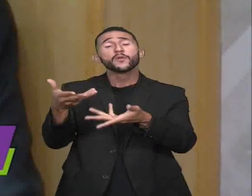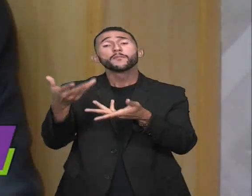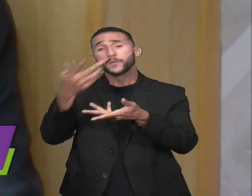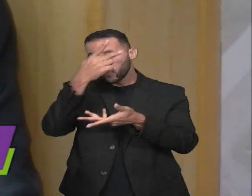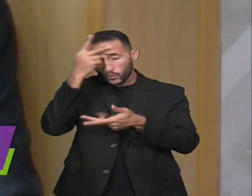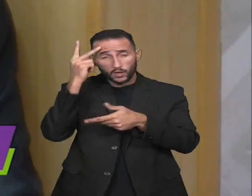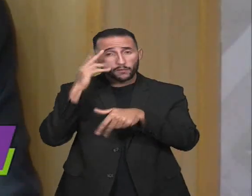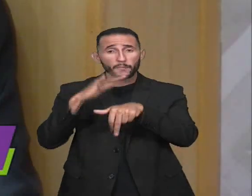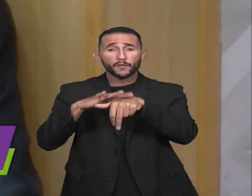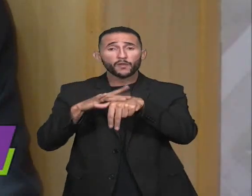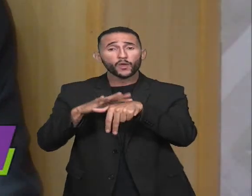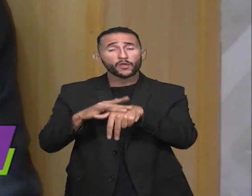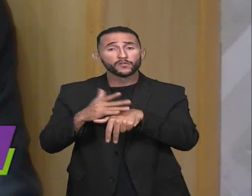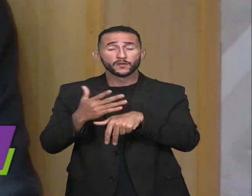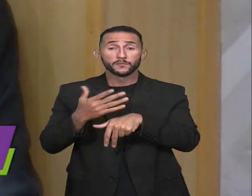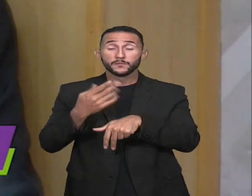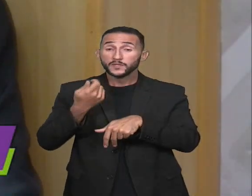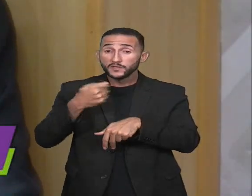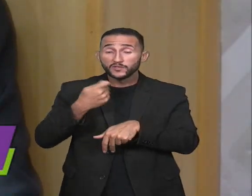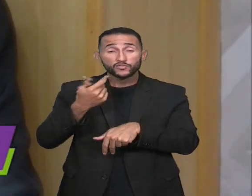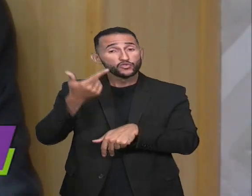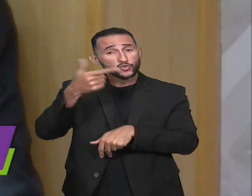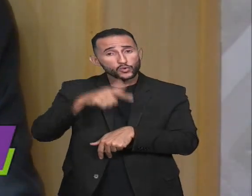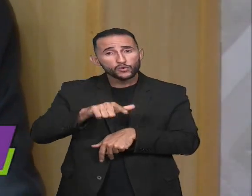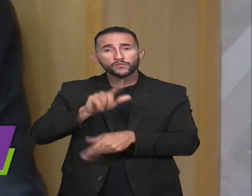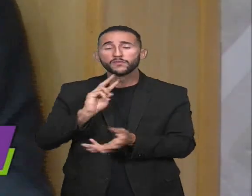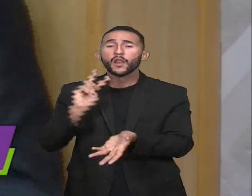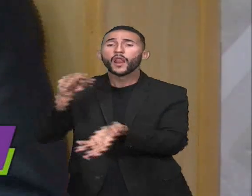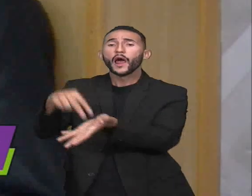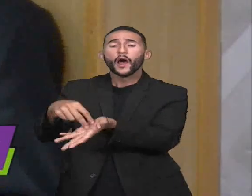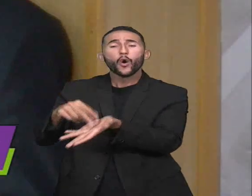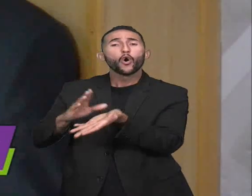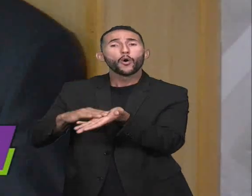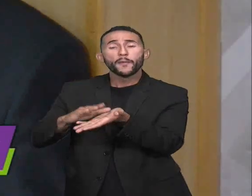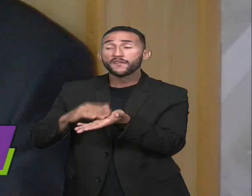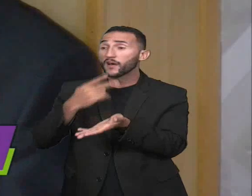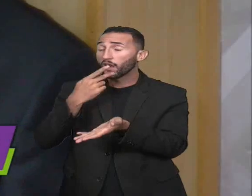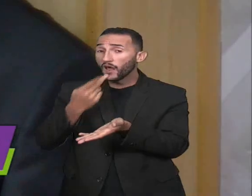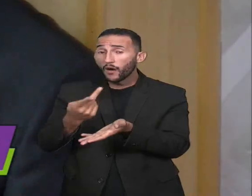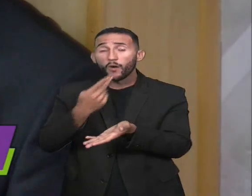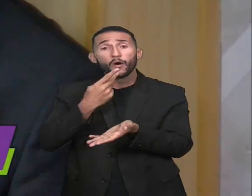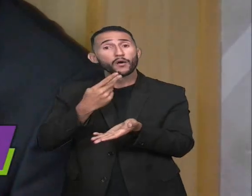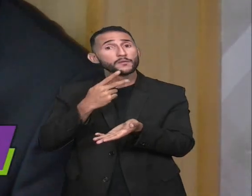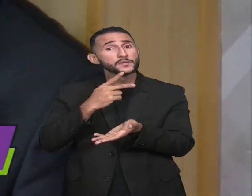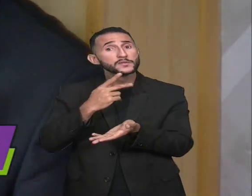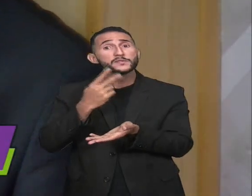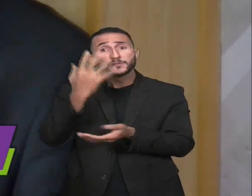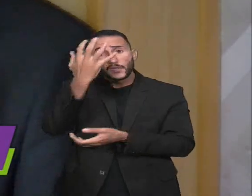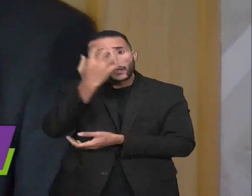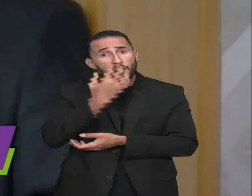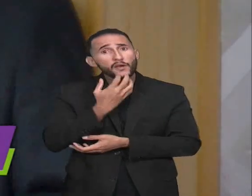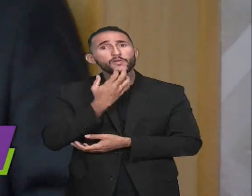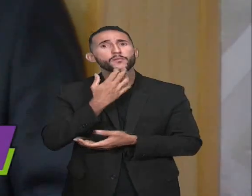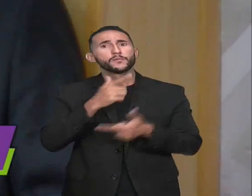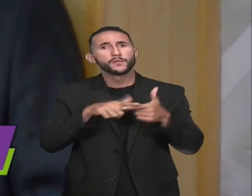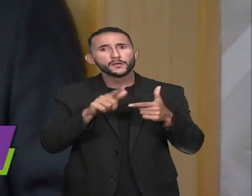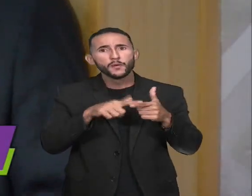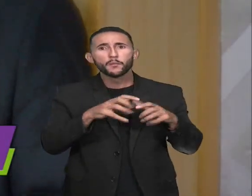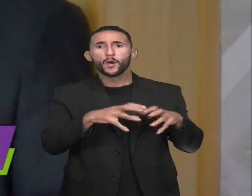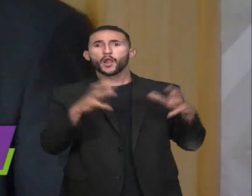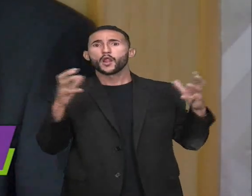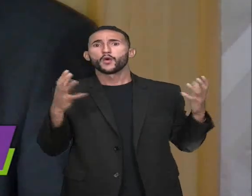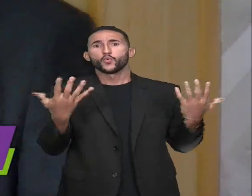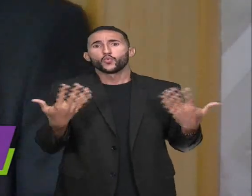dizer tá mais crítico do que se imagina tá bom Essas eram as minhas palavras Obrigado Presidente Obrigado a